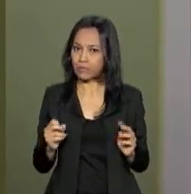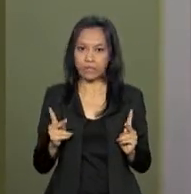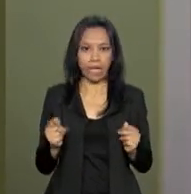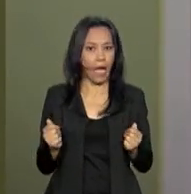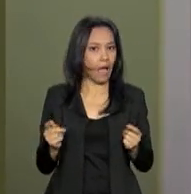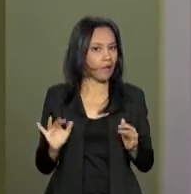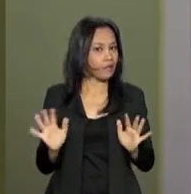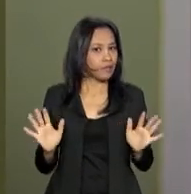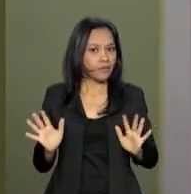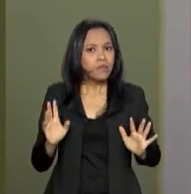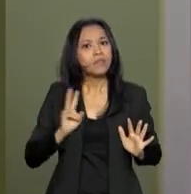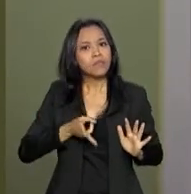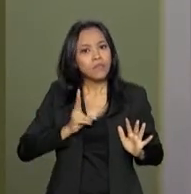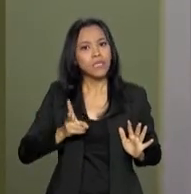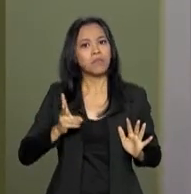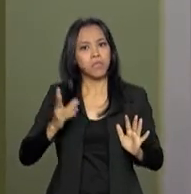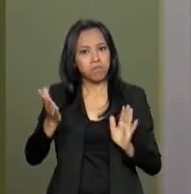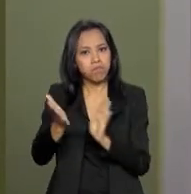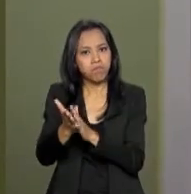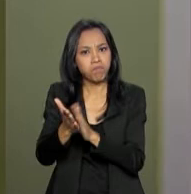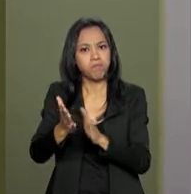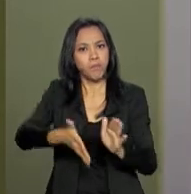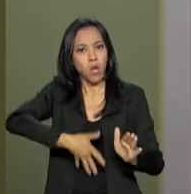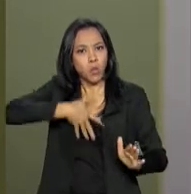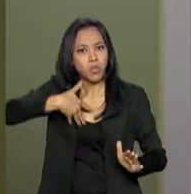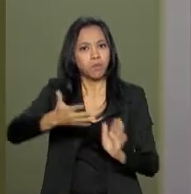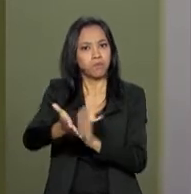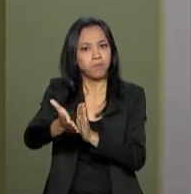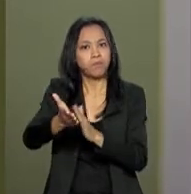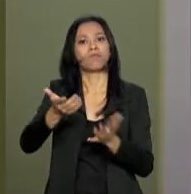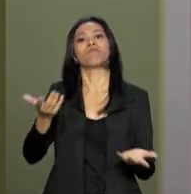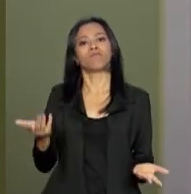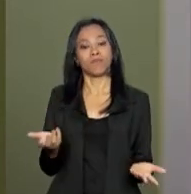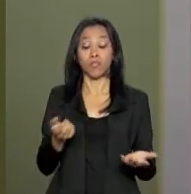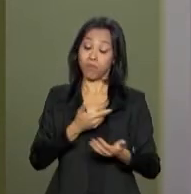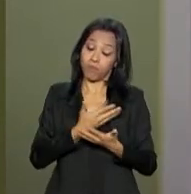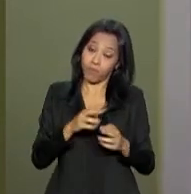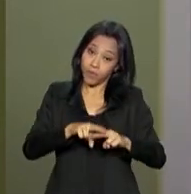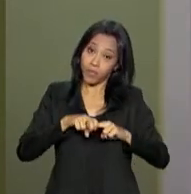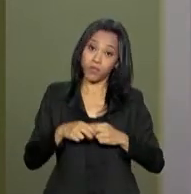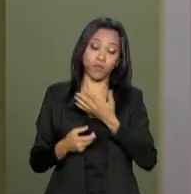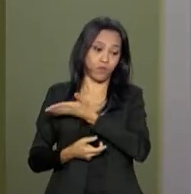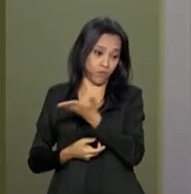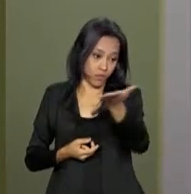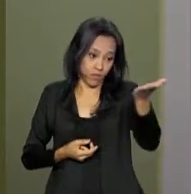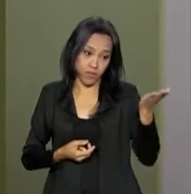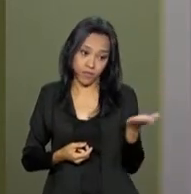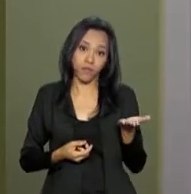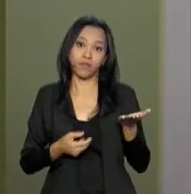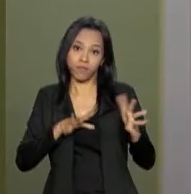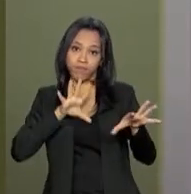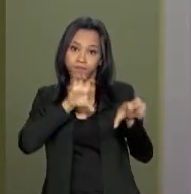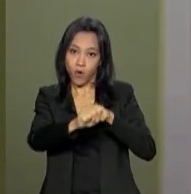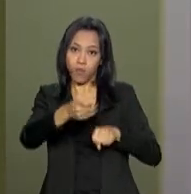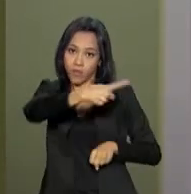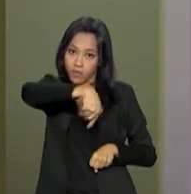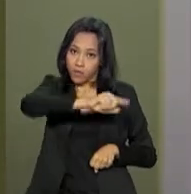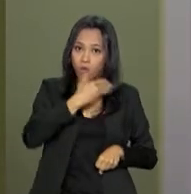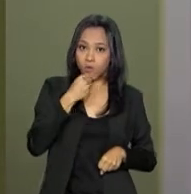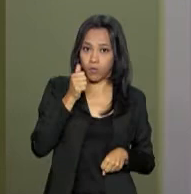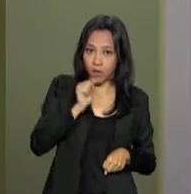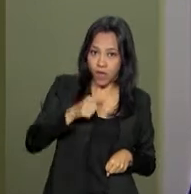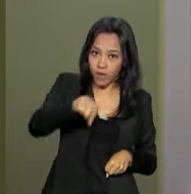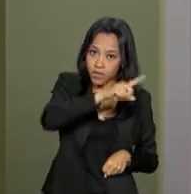congratulações portanto os senhores e senhoras se me permite zelo lá de fora parte a